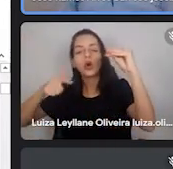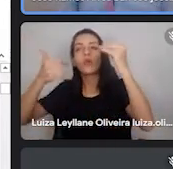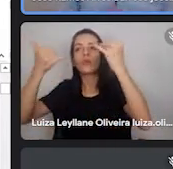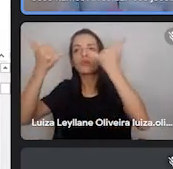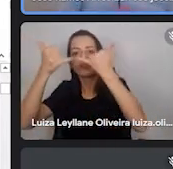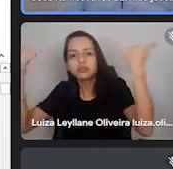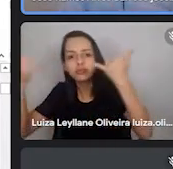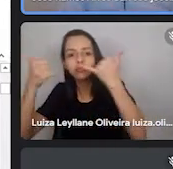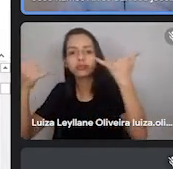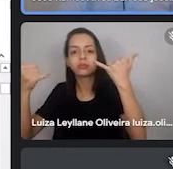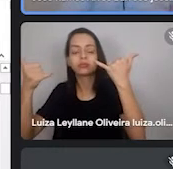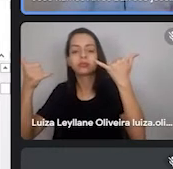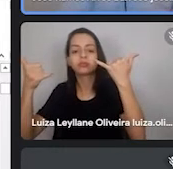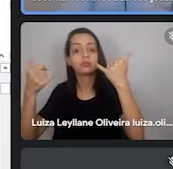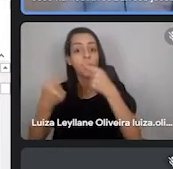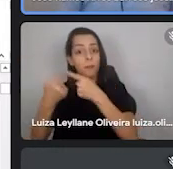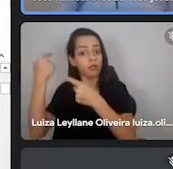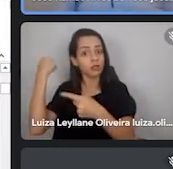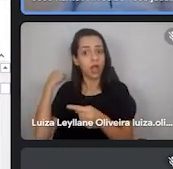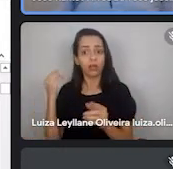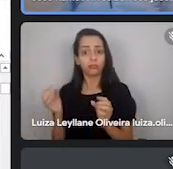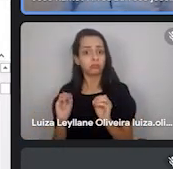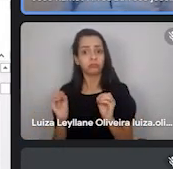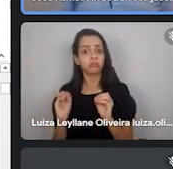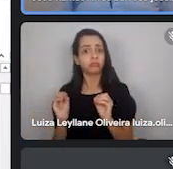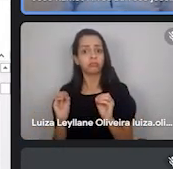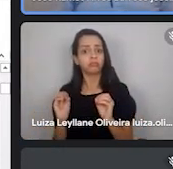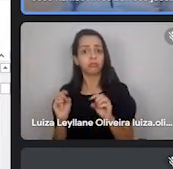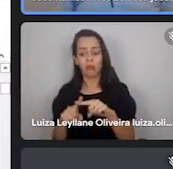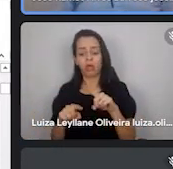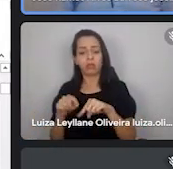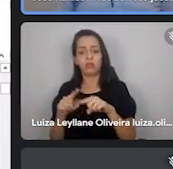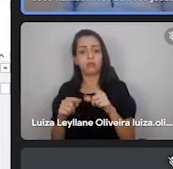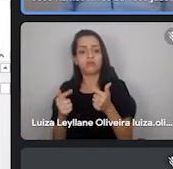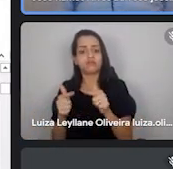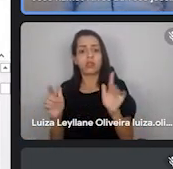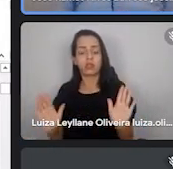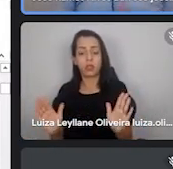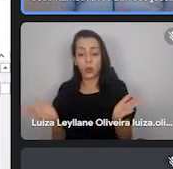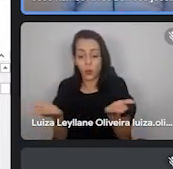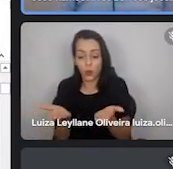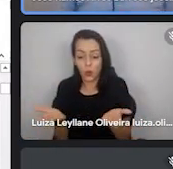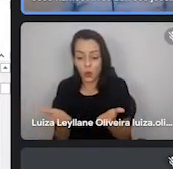Mas já com a nova NR10,